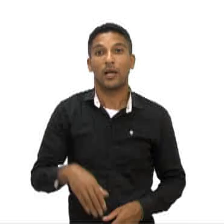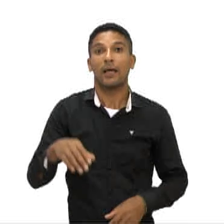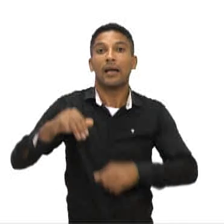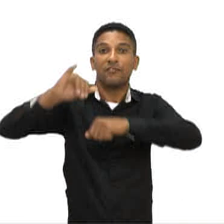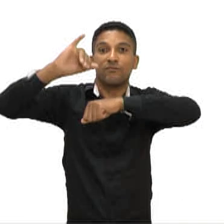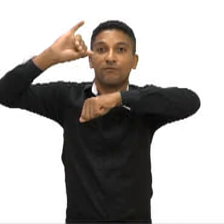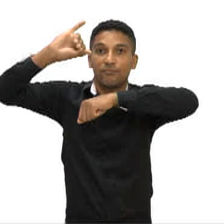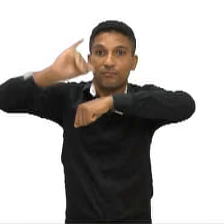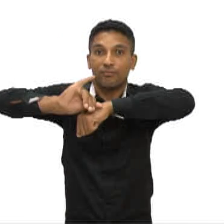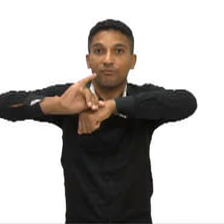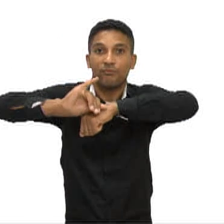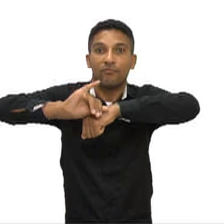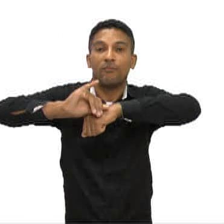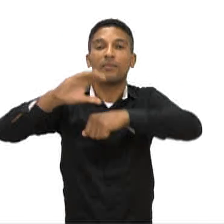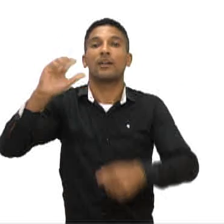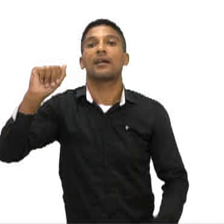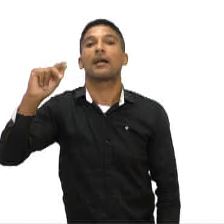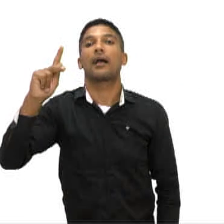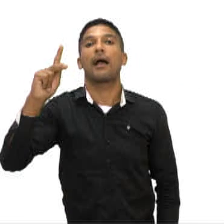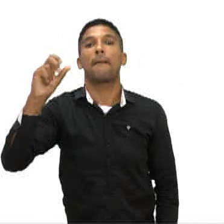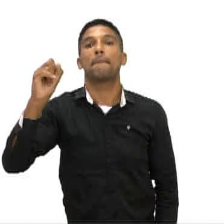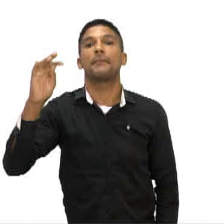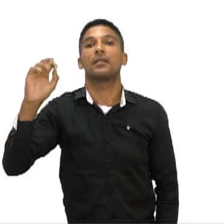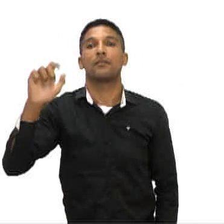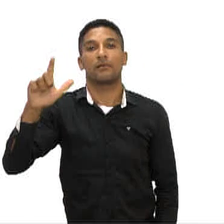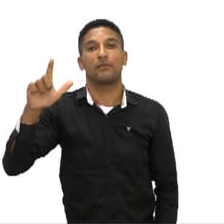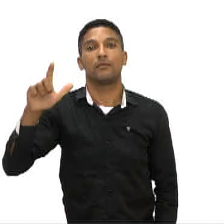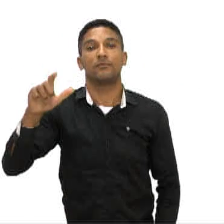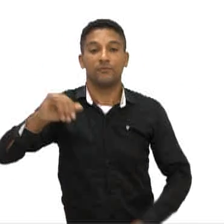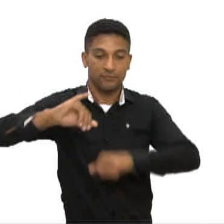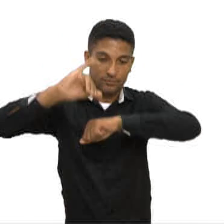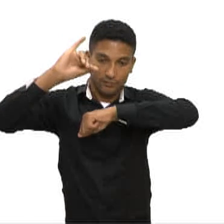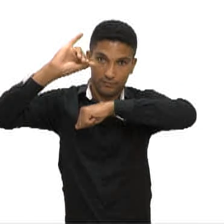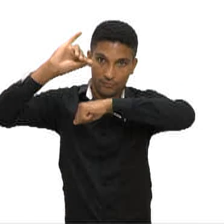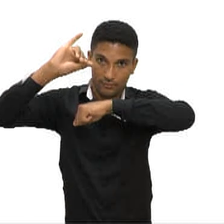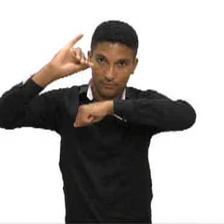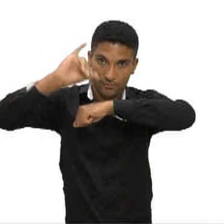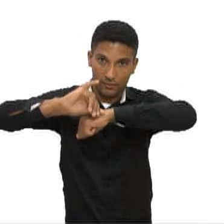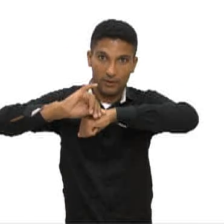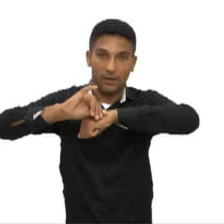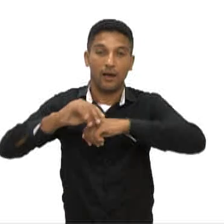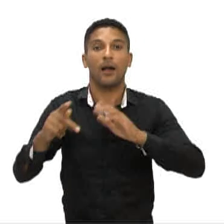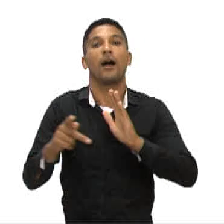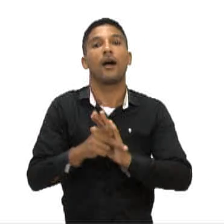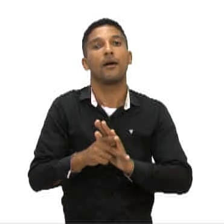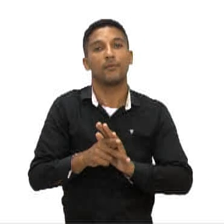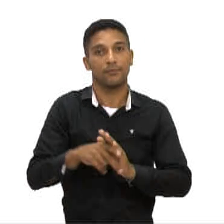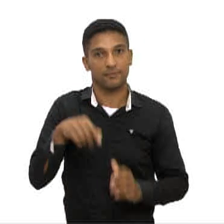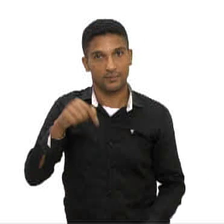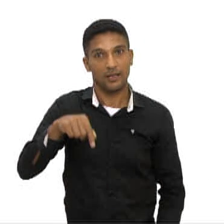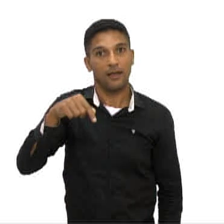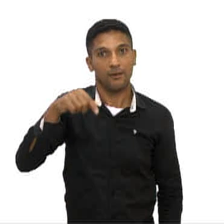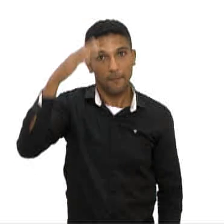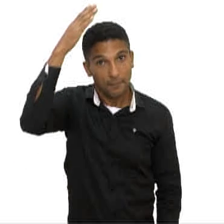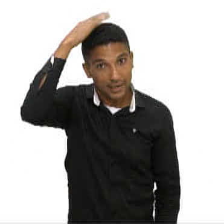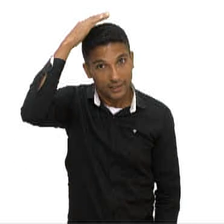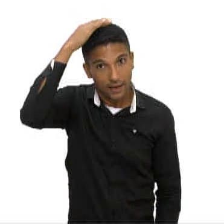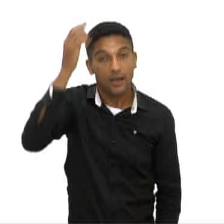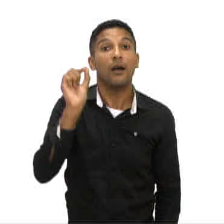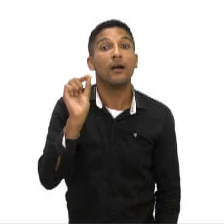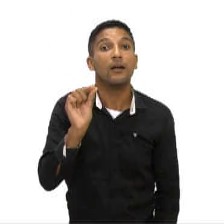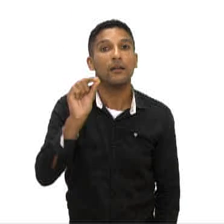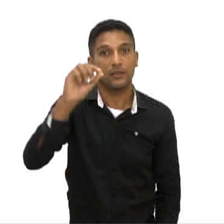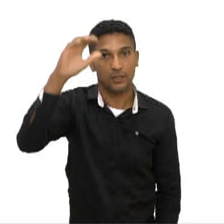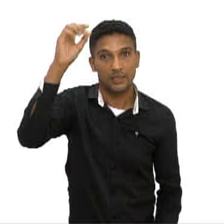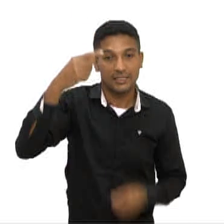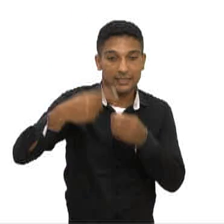Curitiba. Encontra-se a maior densidade demográfica, ou seja, a maior concentração de pessoas por